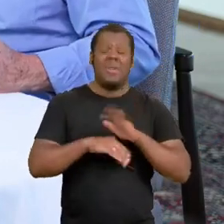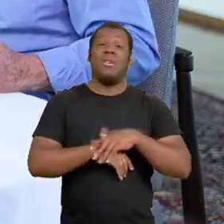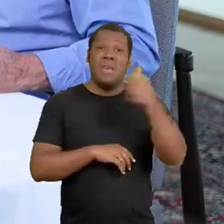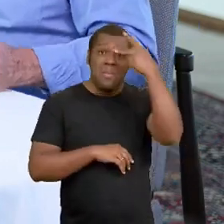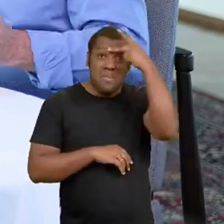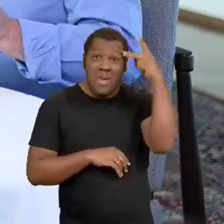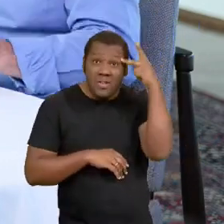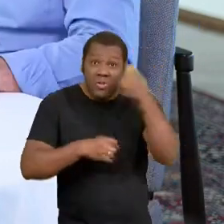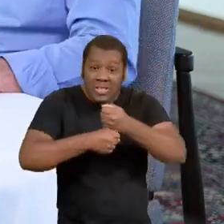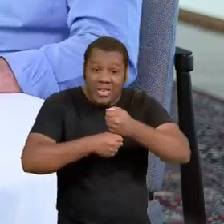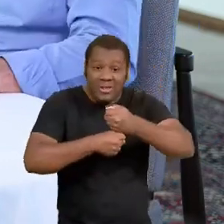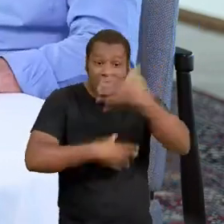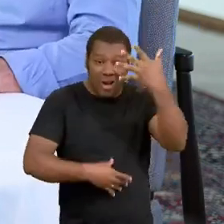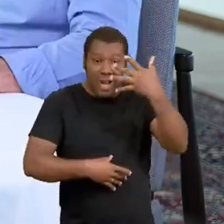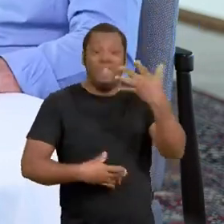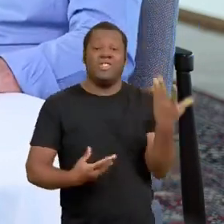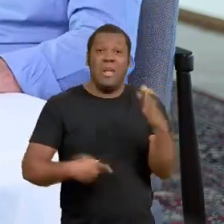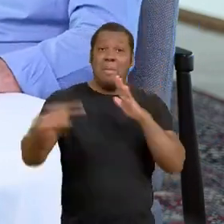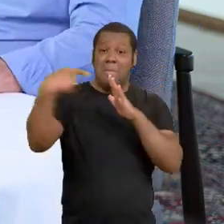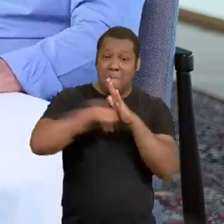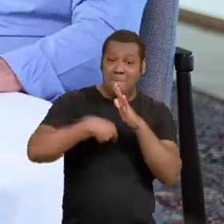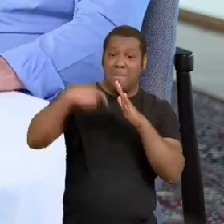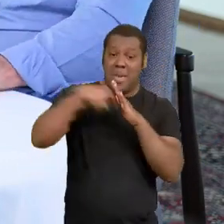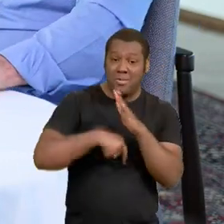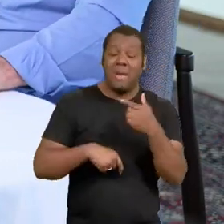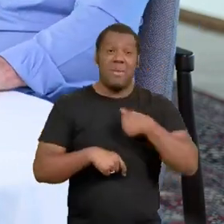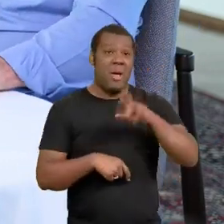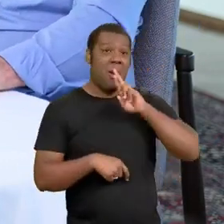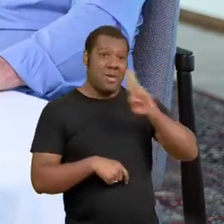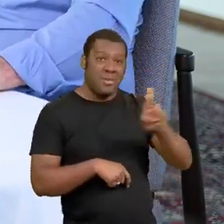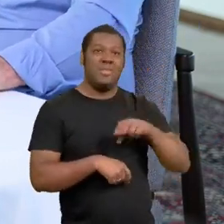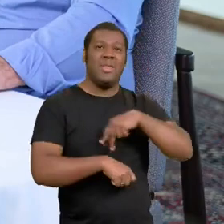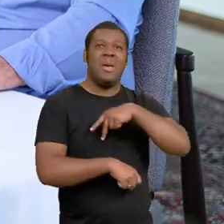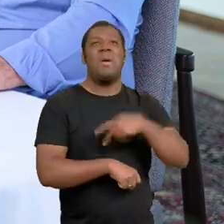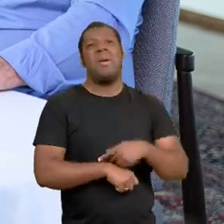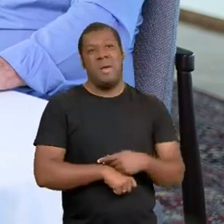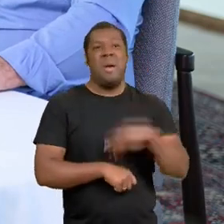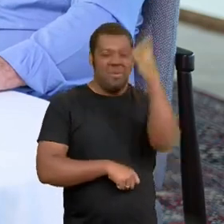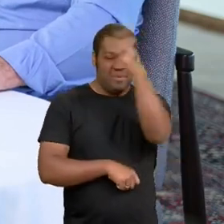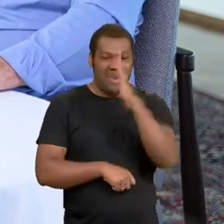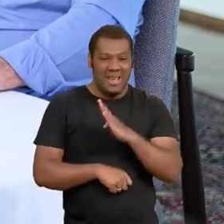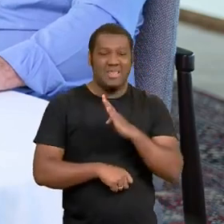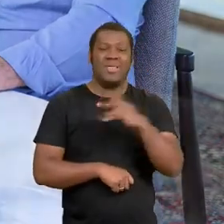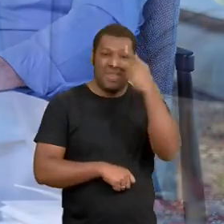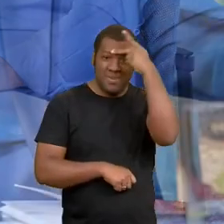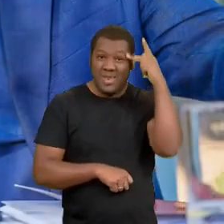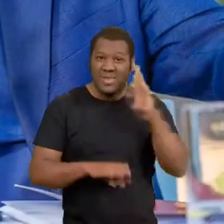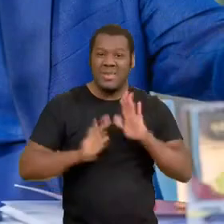perguntas e a gente vai aqui perguntar. O Brasil todo vai participar dessa conversa aqui. Até lá.